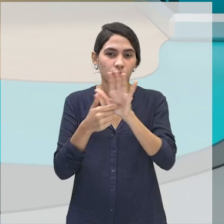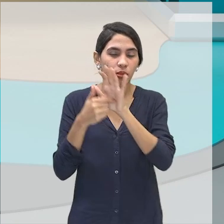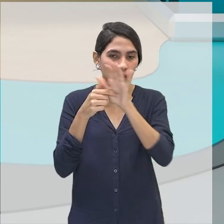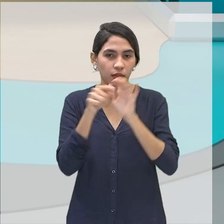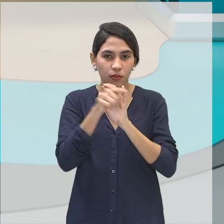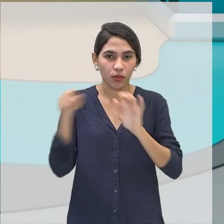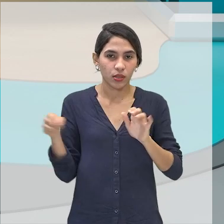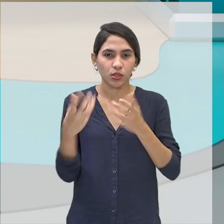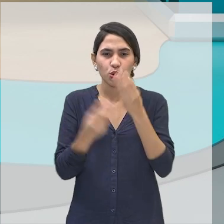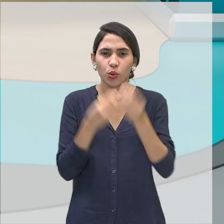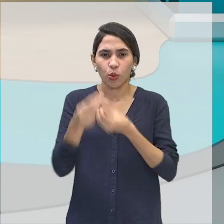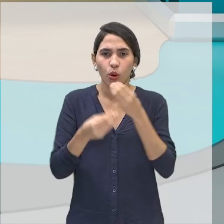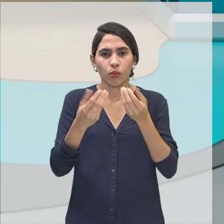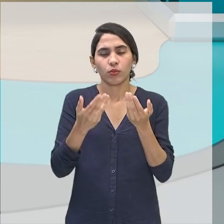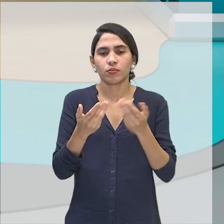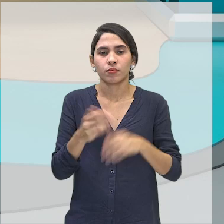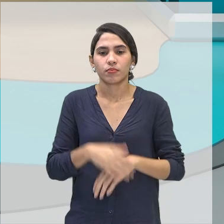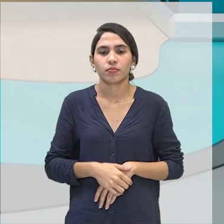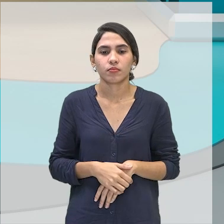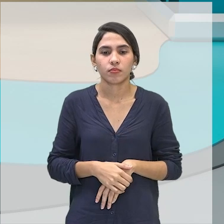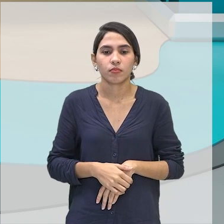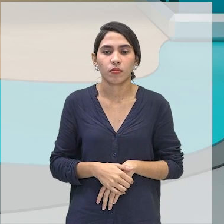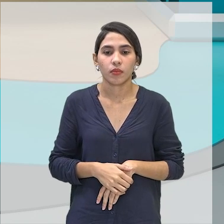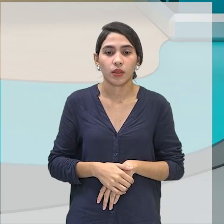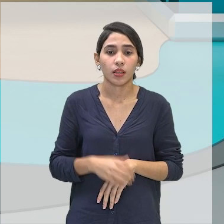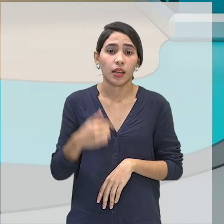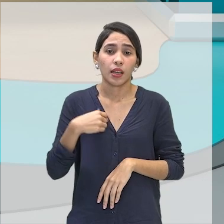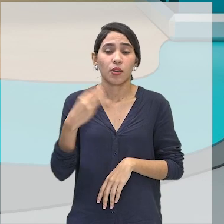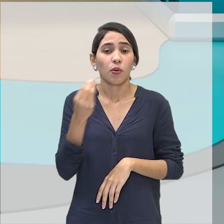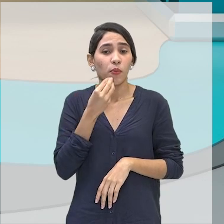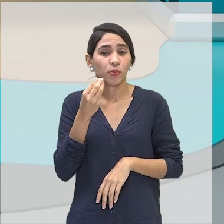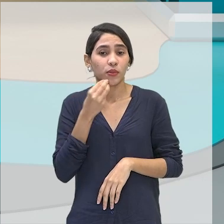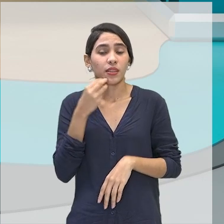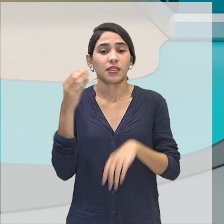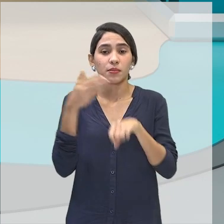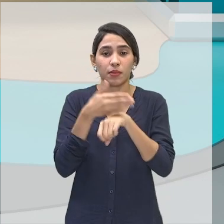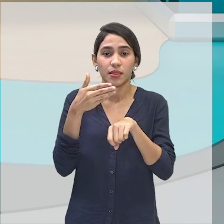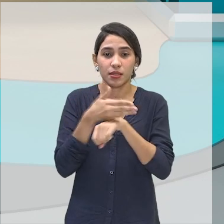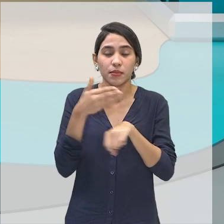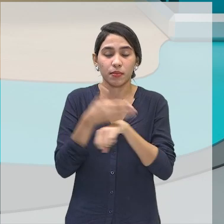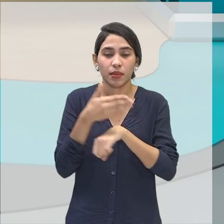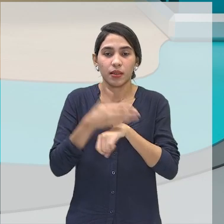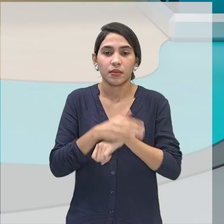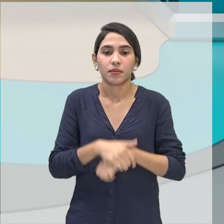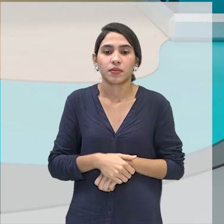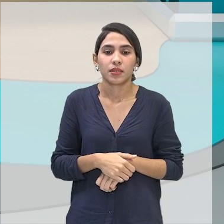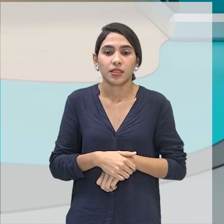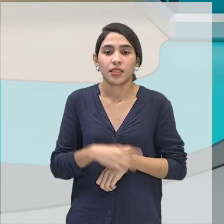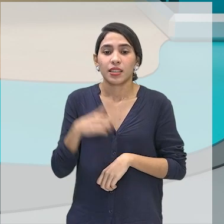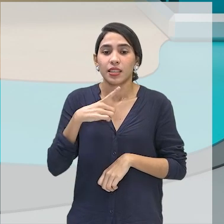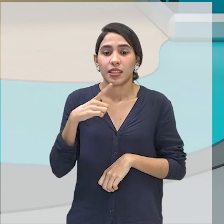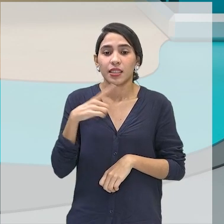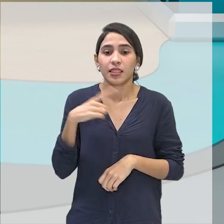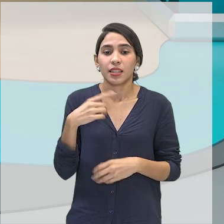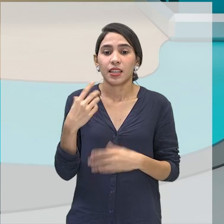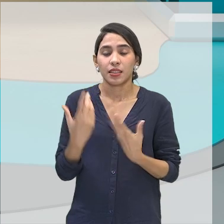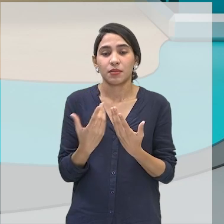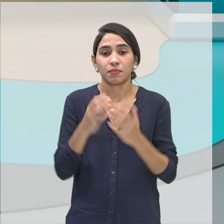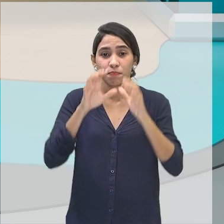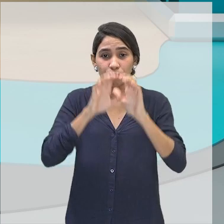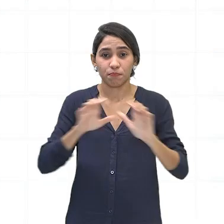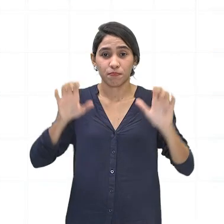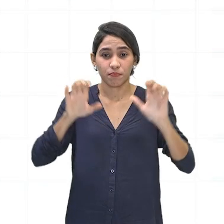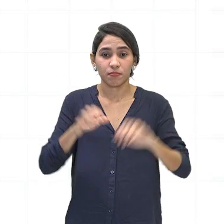treino é dividido. Eu tive a oportunidade de participar, né, de um desses treinos e tem essa seguinte